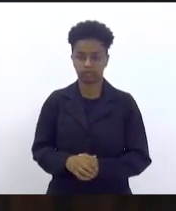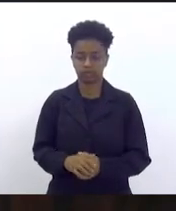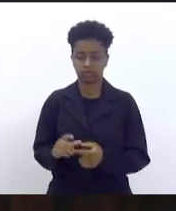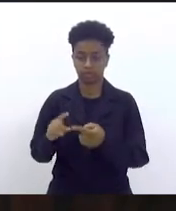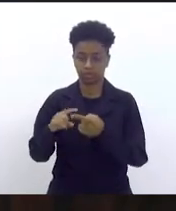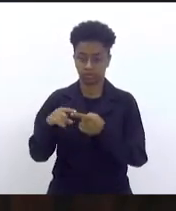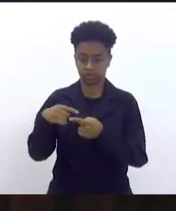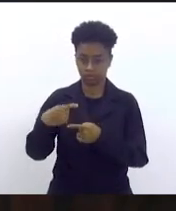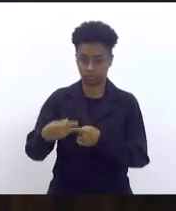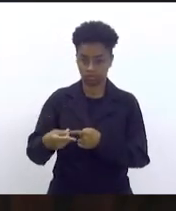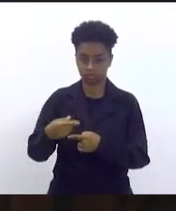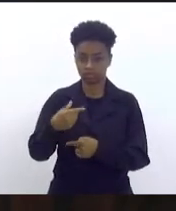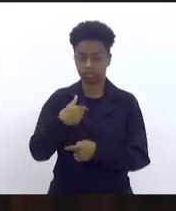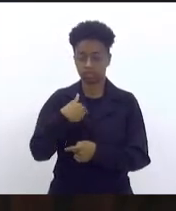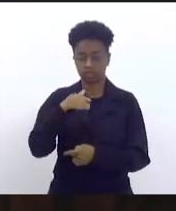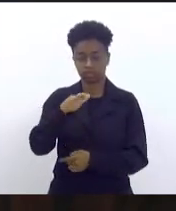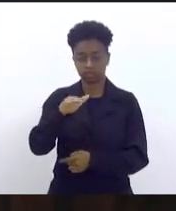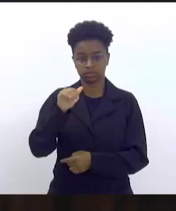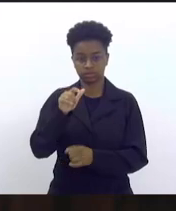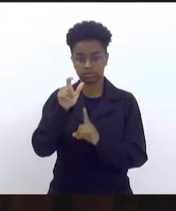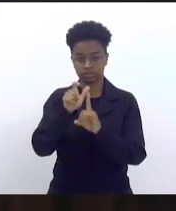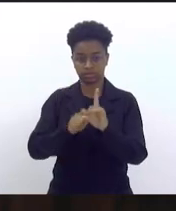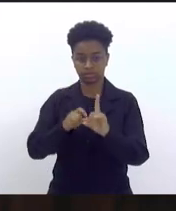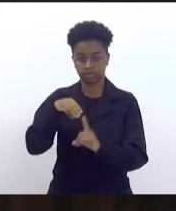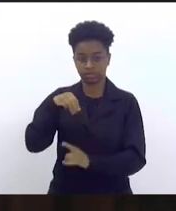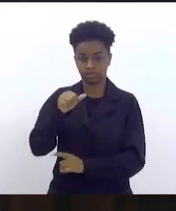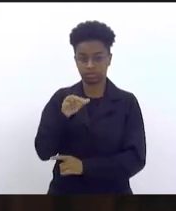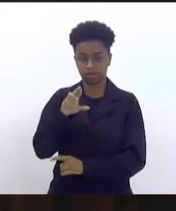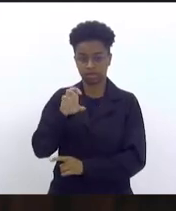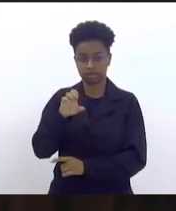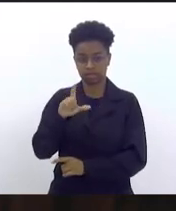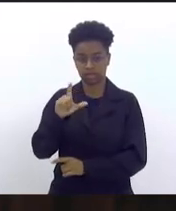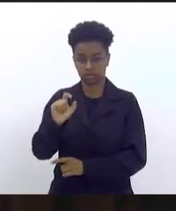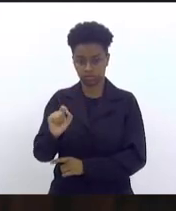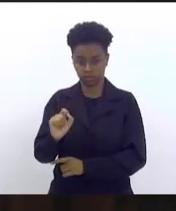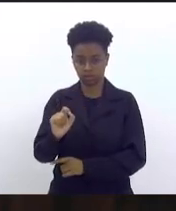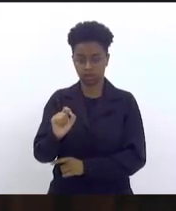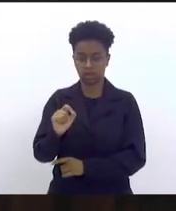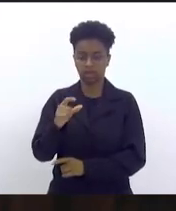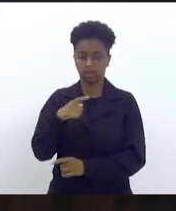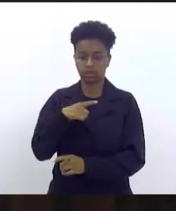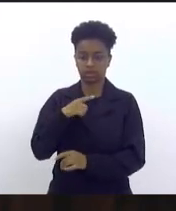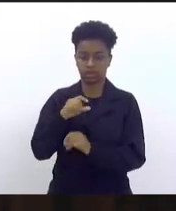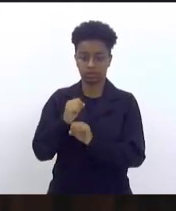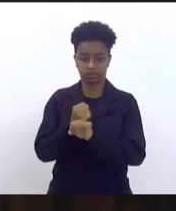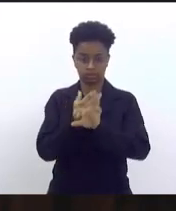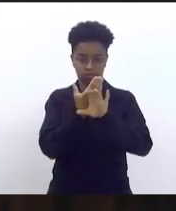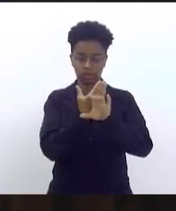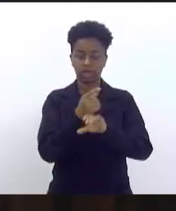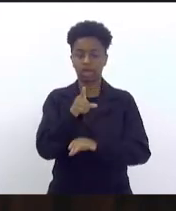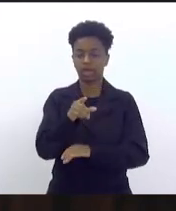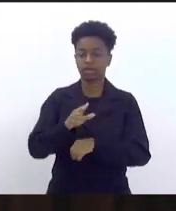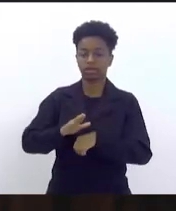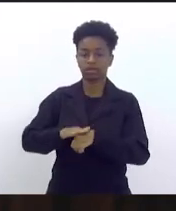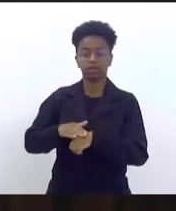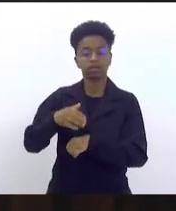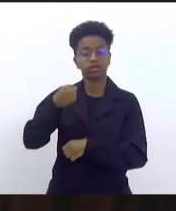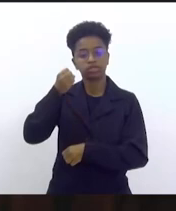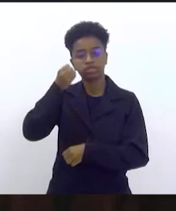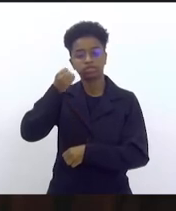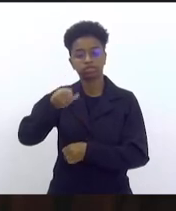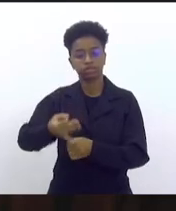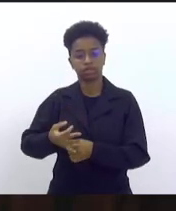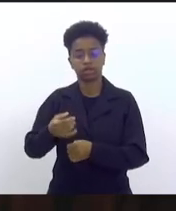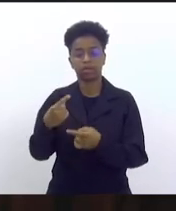trazer o Senhor Doutor Marcelo Ribeiro lá do Estado de São Paulo em uma vídeo para ele fazer uma explanação ele que está acompanhando de